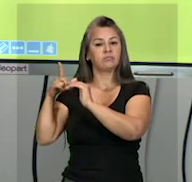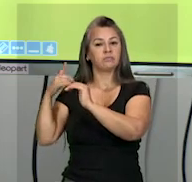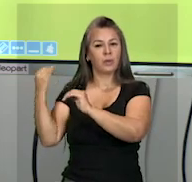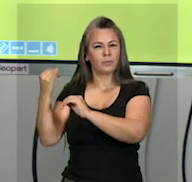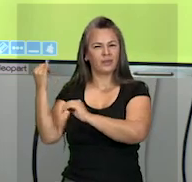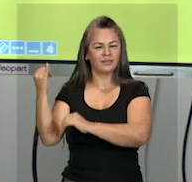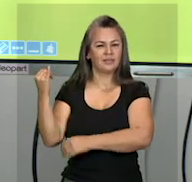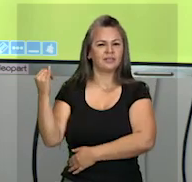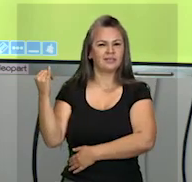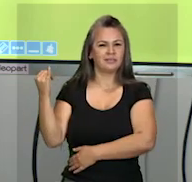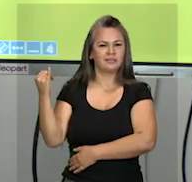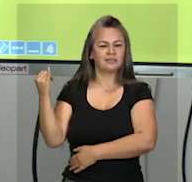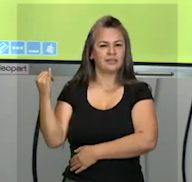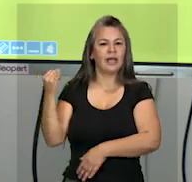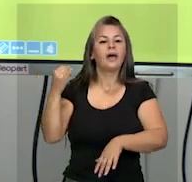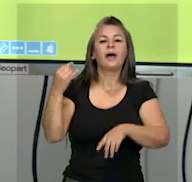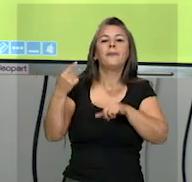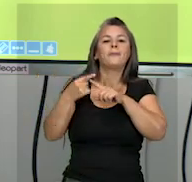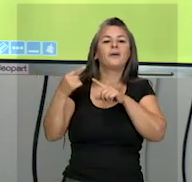gente nem sabe que são